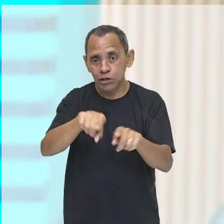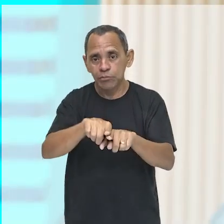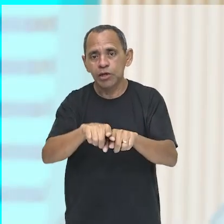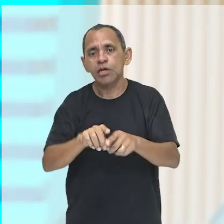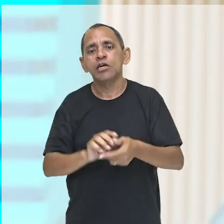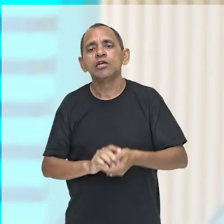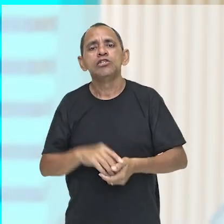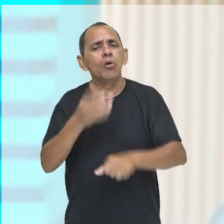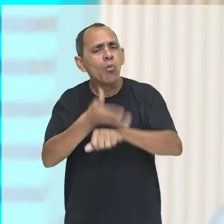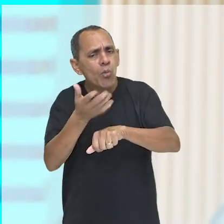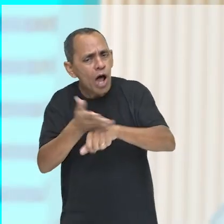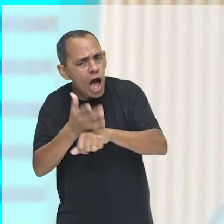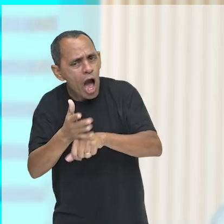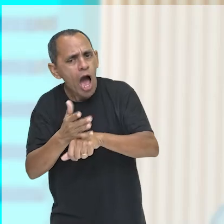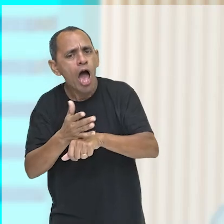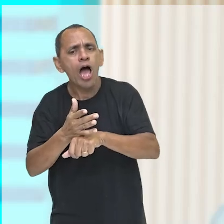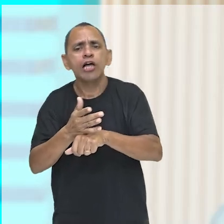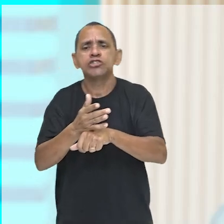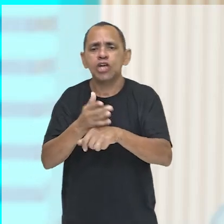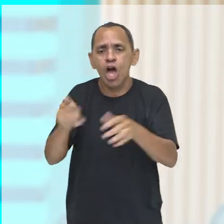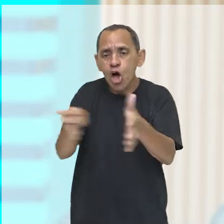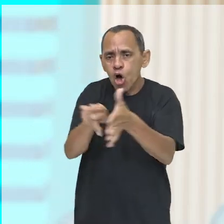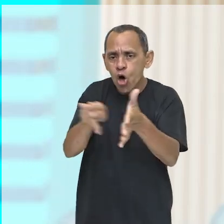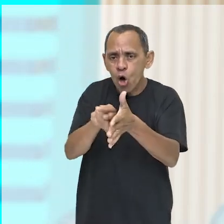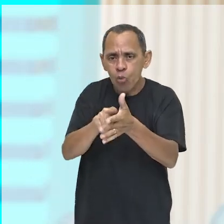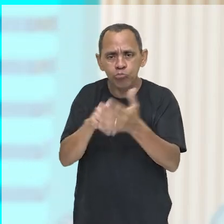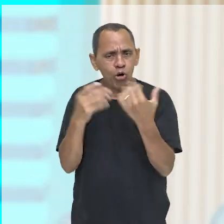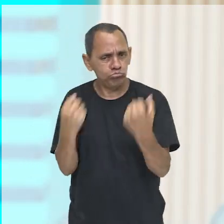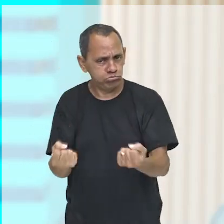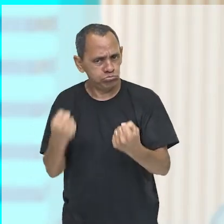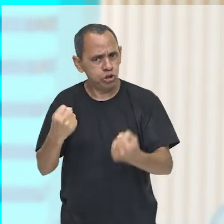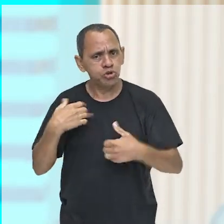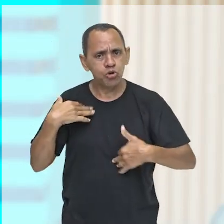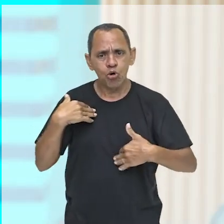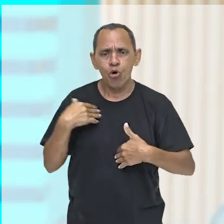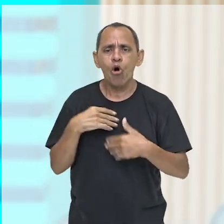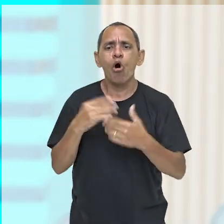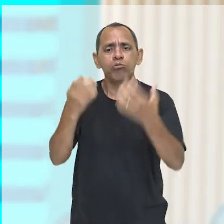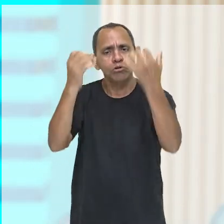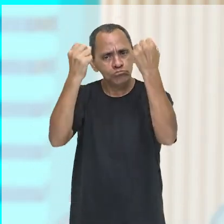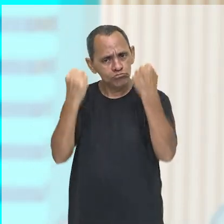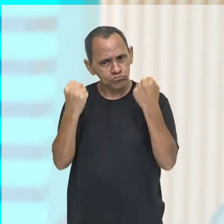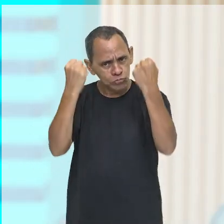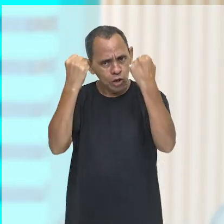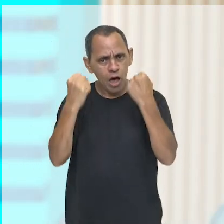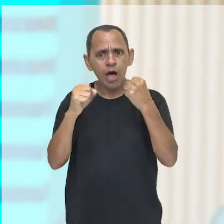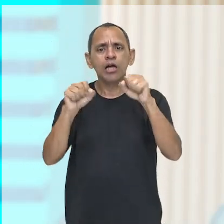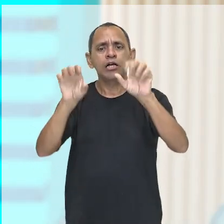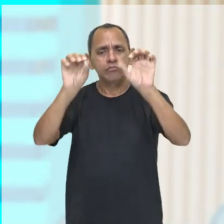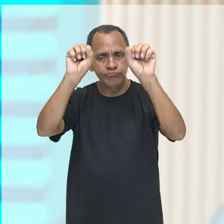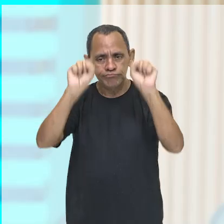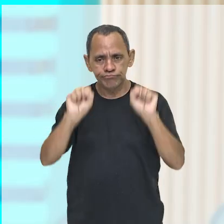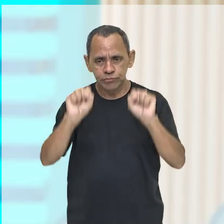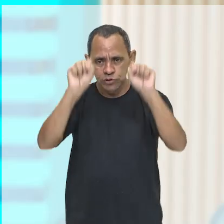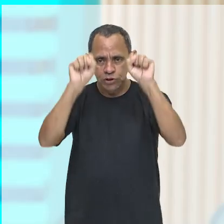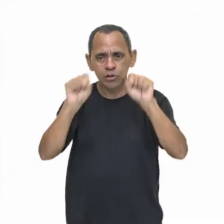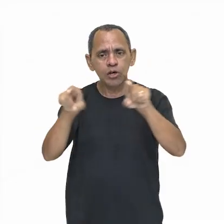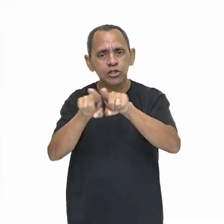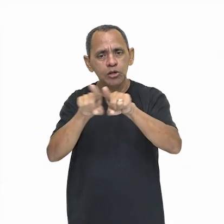exemplo, trabalho de flexão de braço, flexão na barra, tudo isso é calistenia